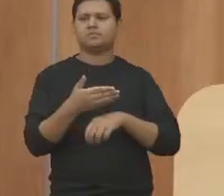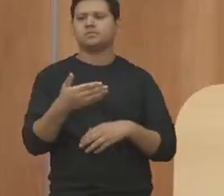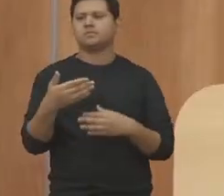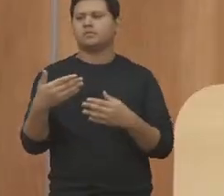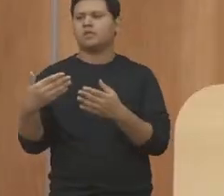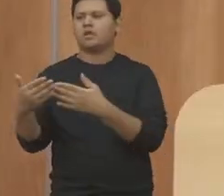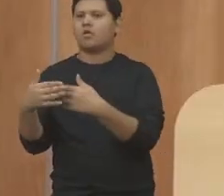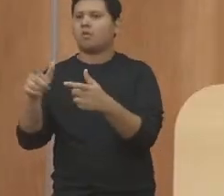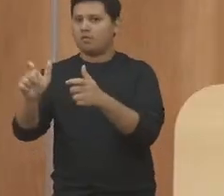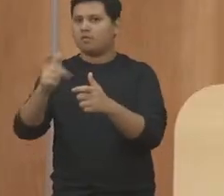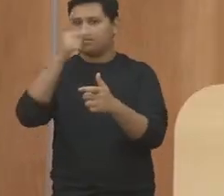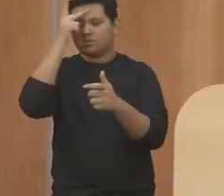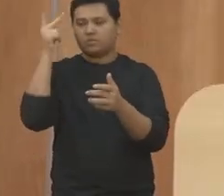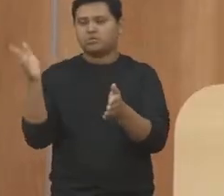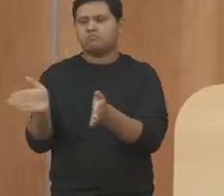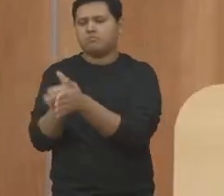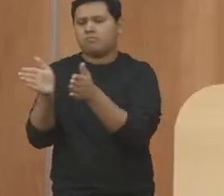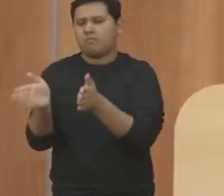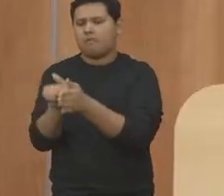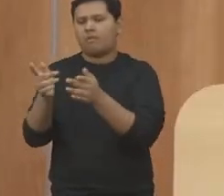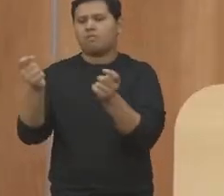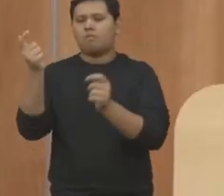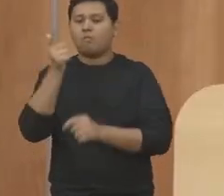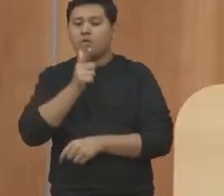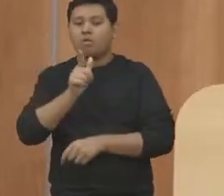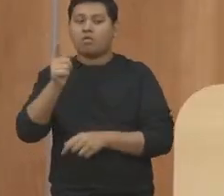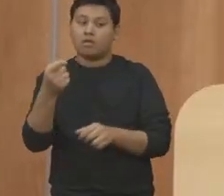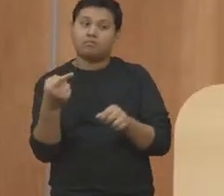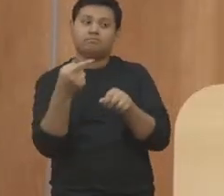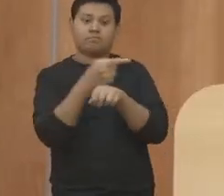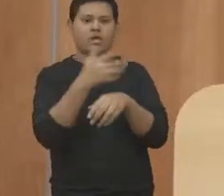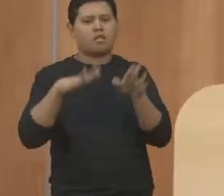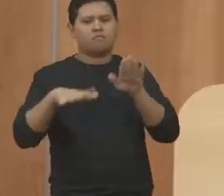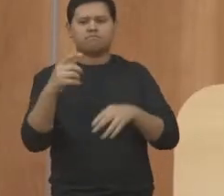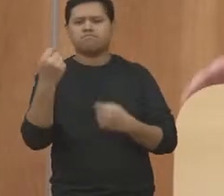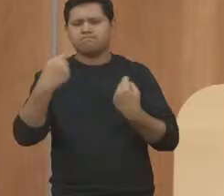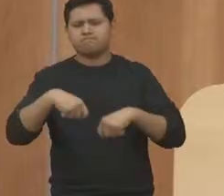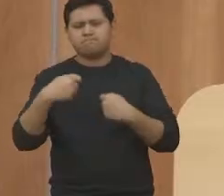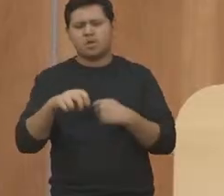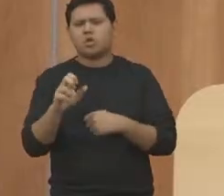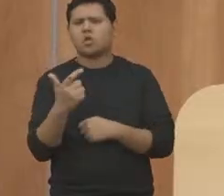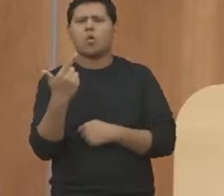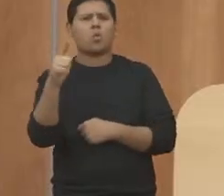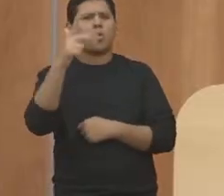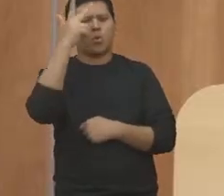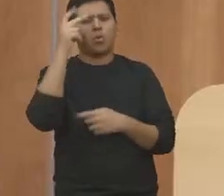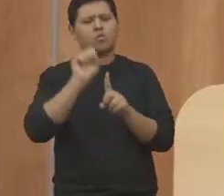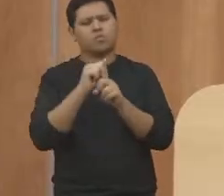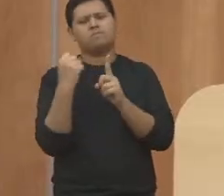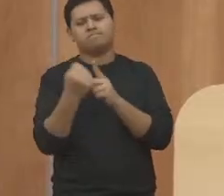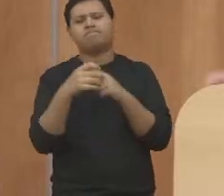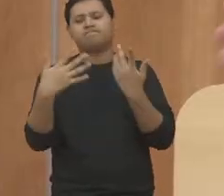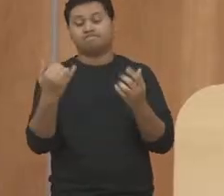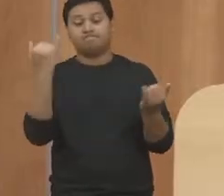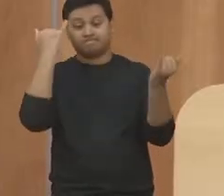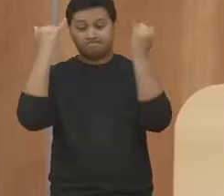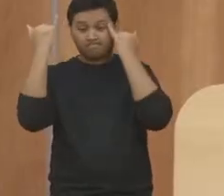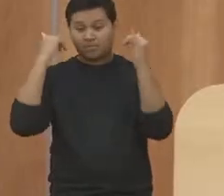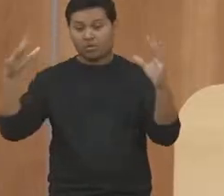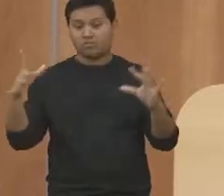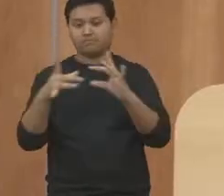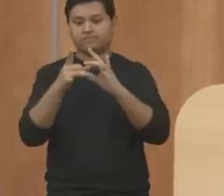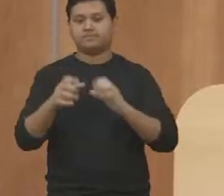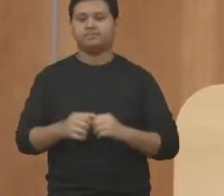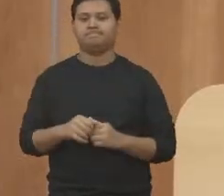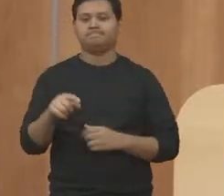algumas em vulnerabilidade social, que ali, naquele momento, ela pode estar precisando de algum outro serviço social. Então, a ideia é unificar